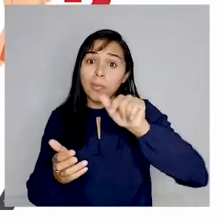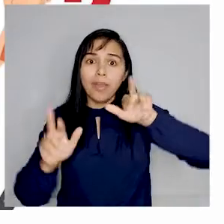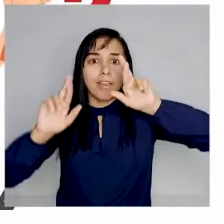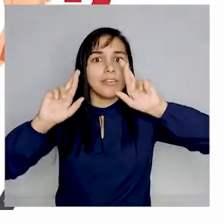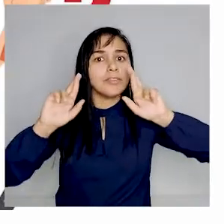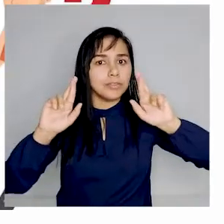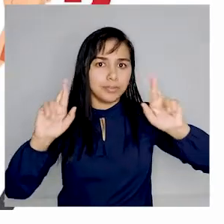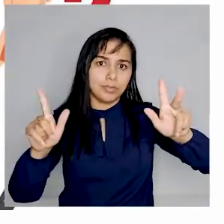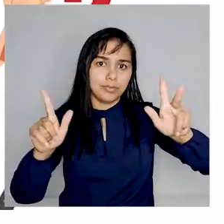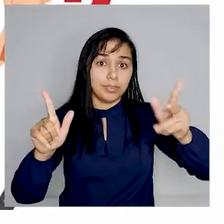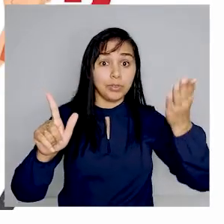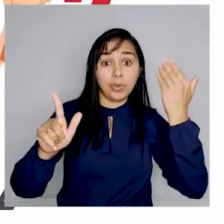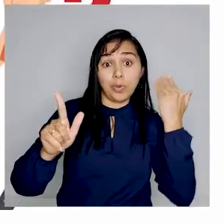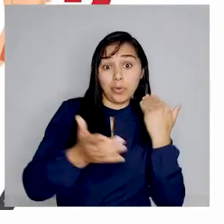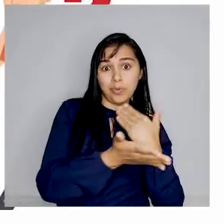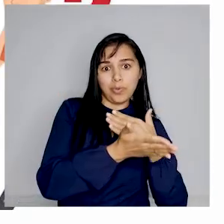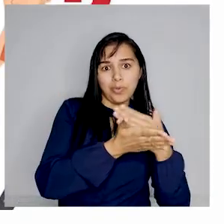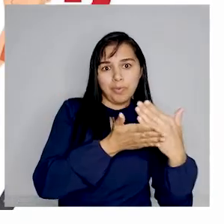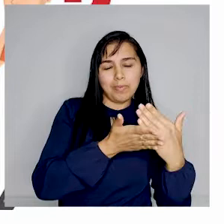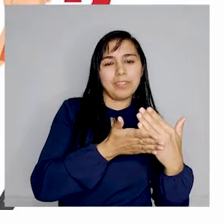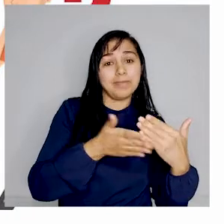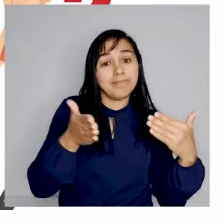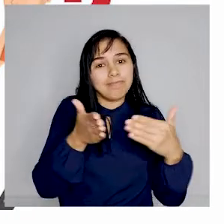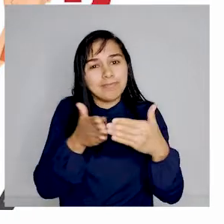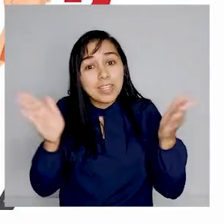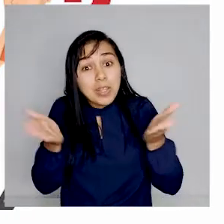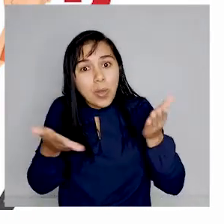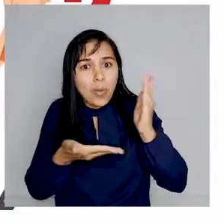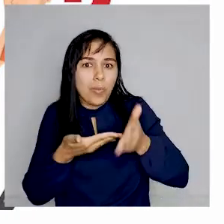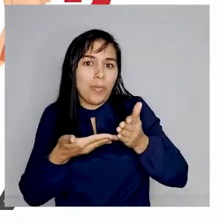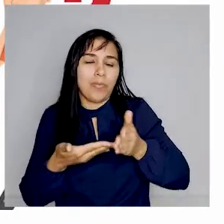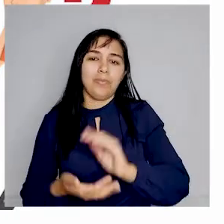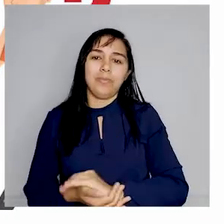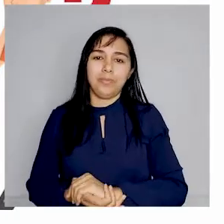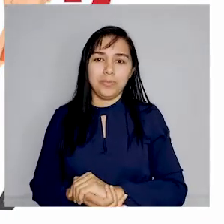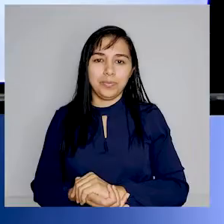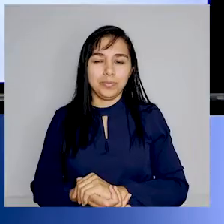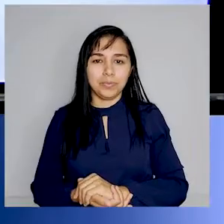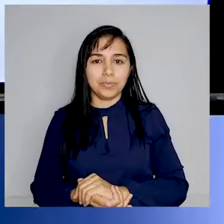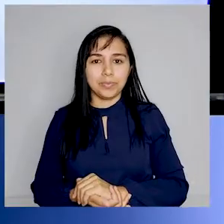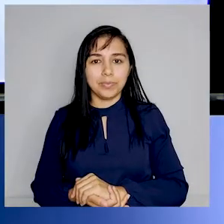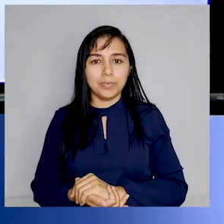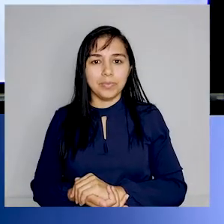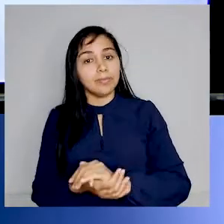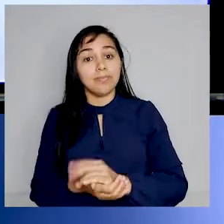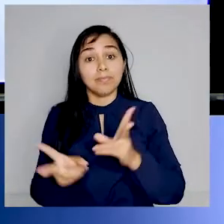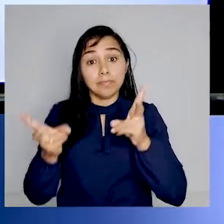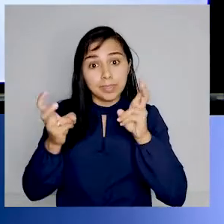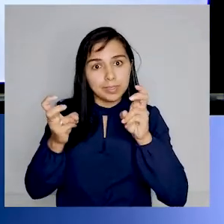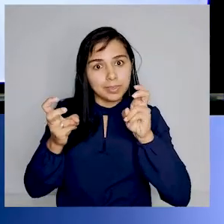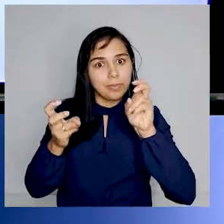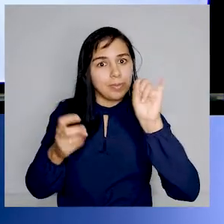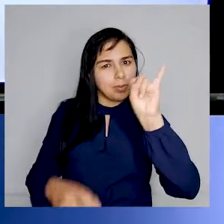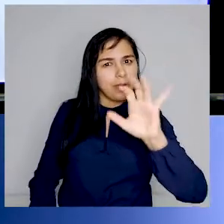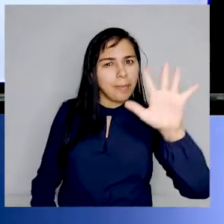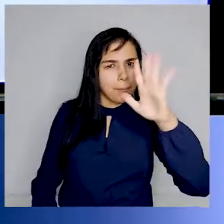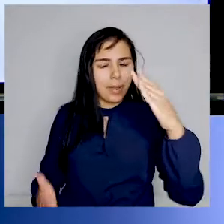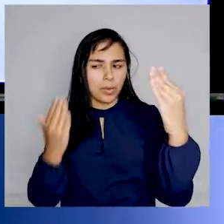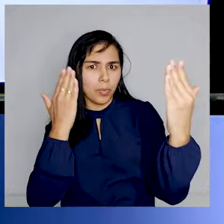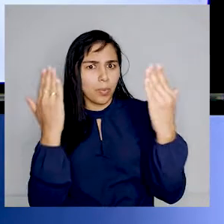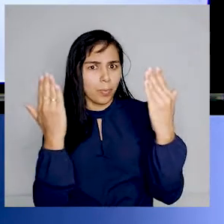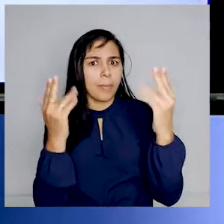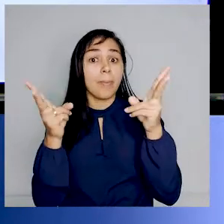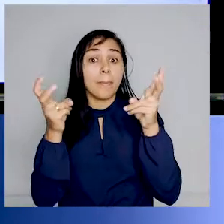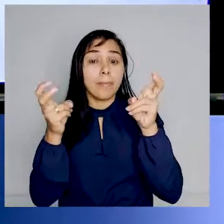diferença significativa do início das lutas até a presença das lutas nos dias atuais. Dentre essas diferenças que nós acabamos de citar para